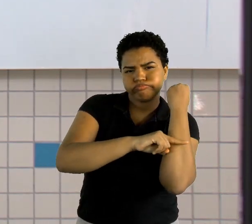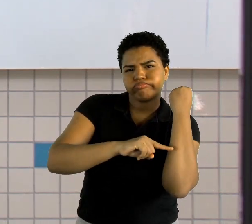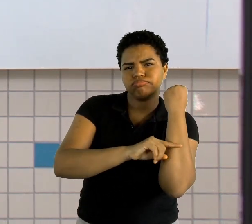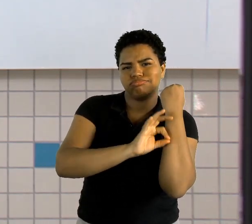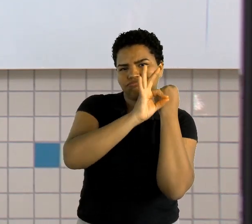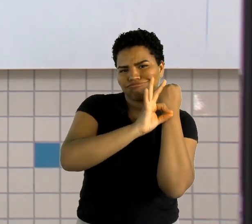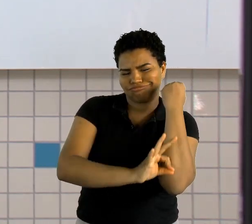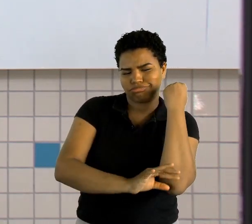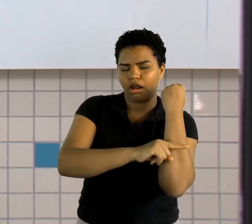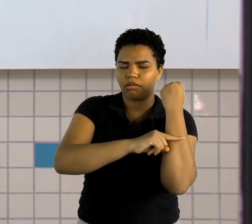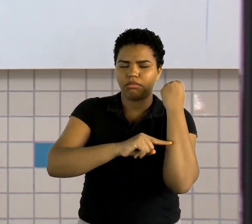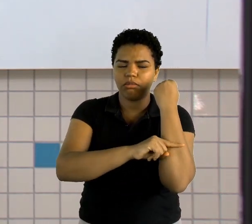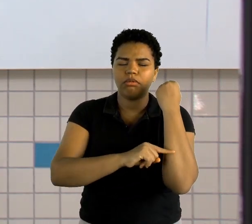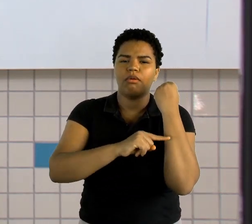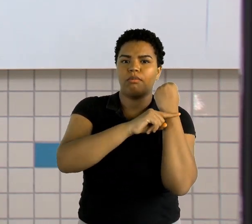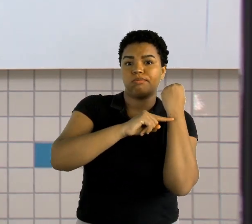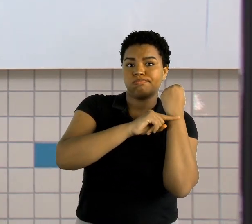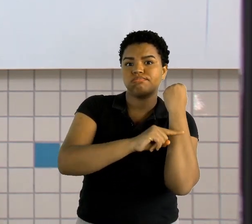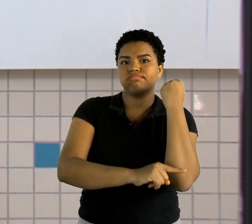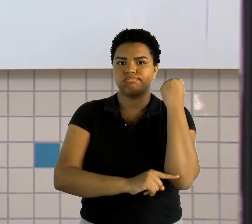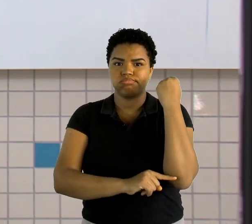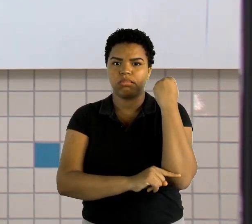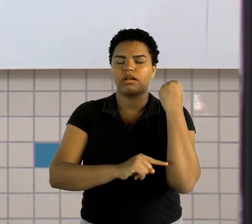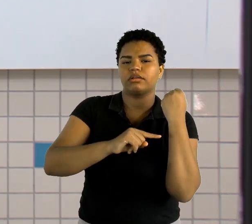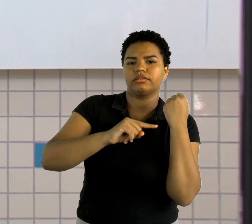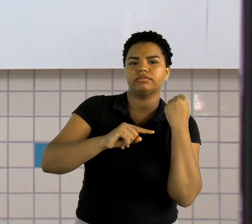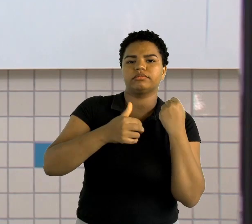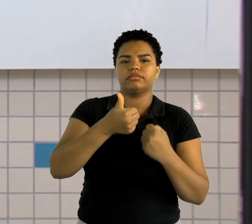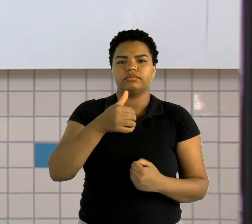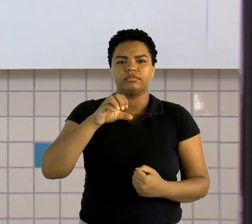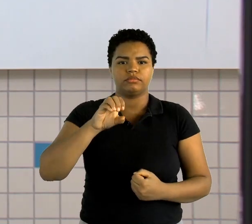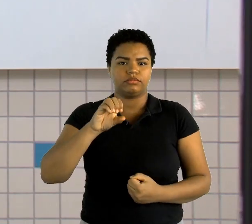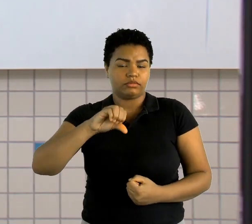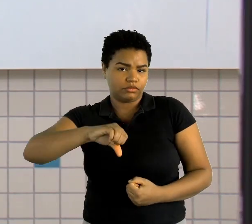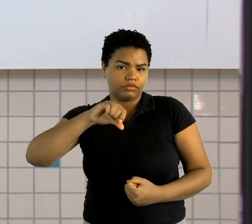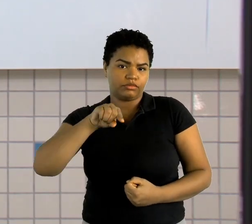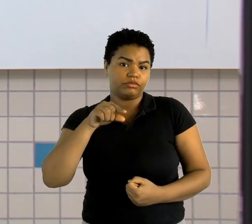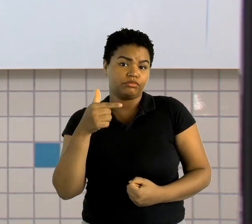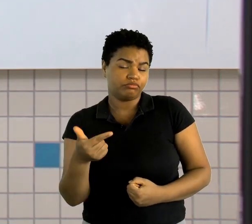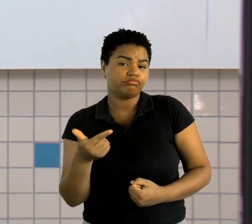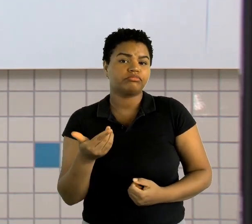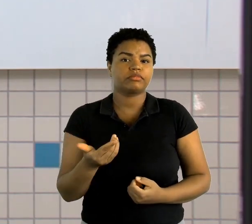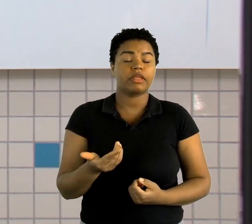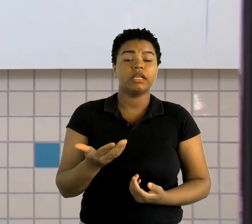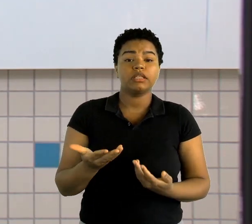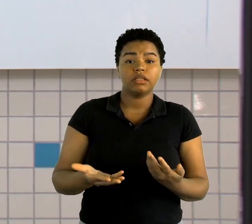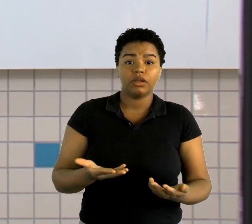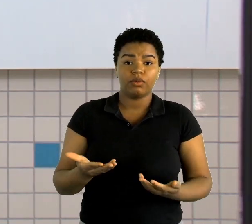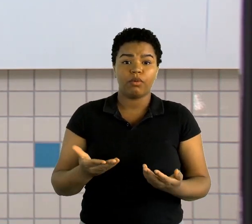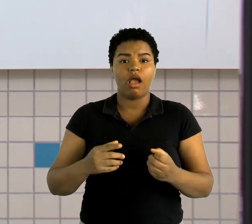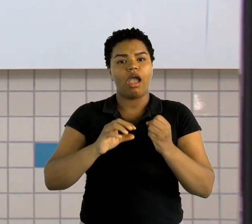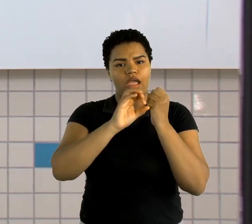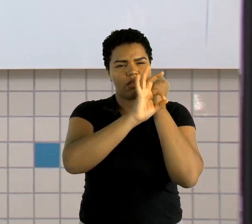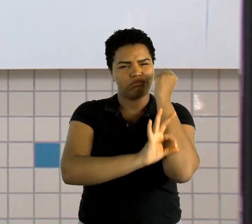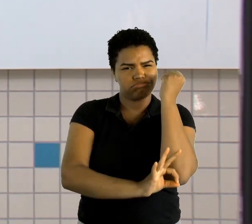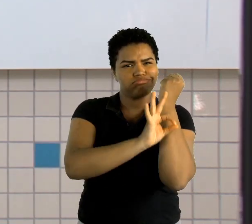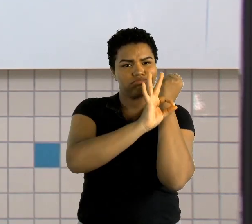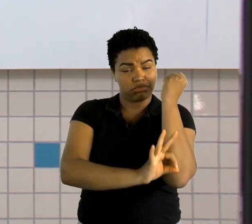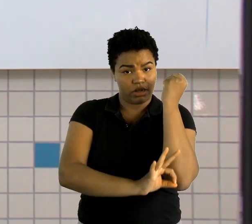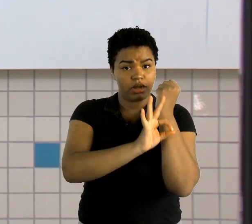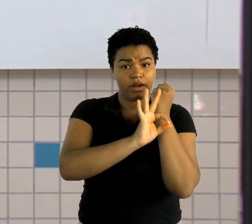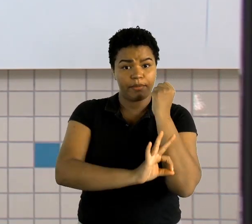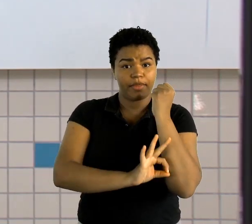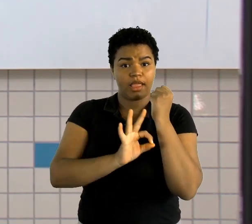Essa média entre a maior e a menor, né? A temperatura média é